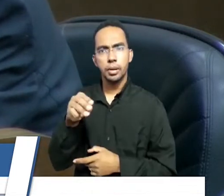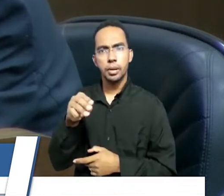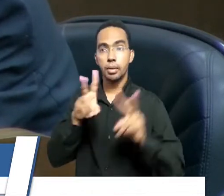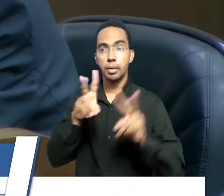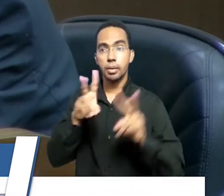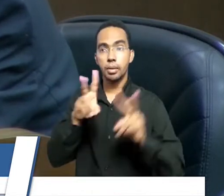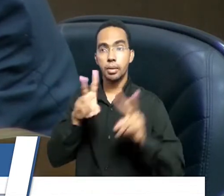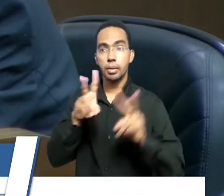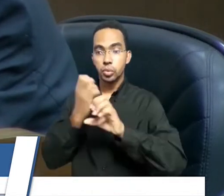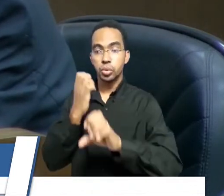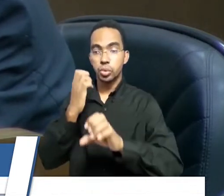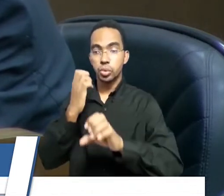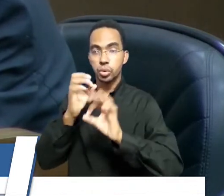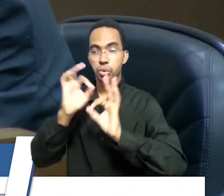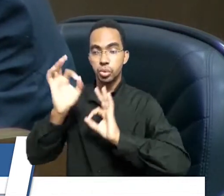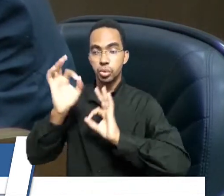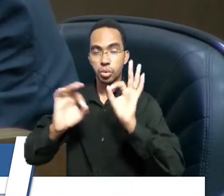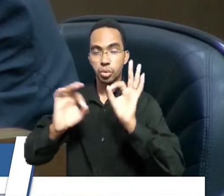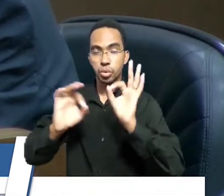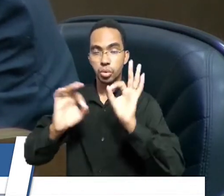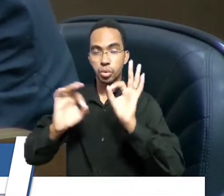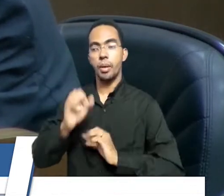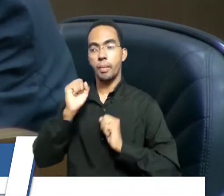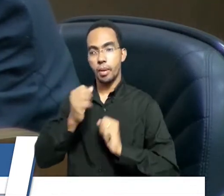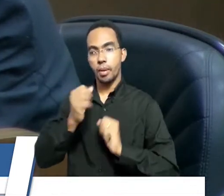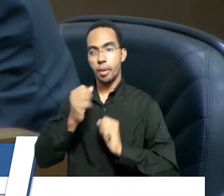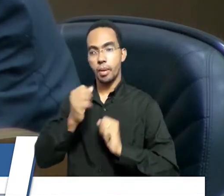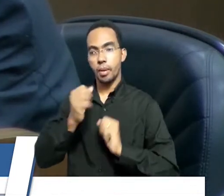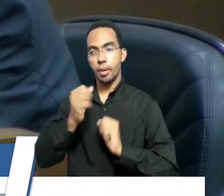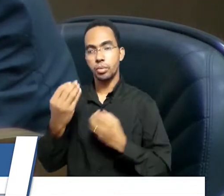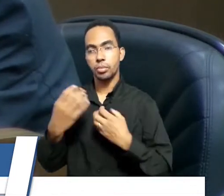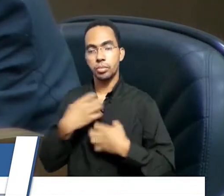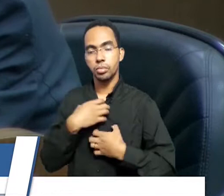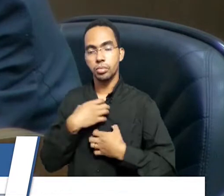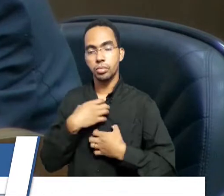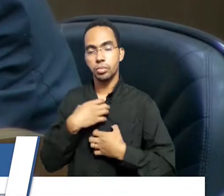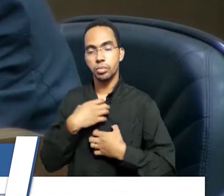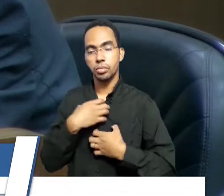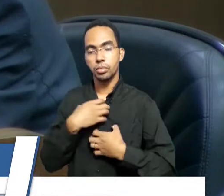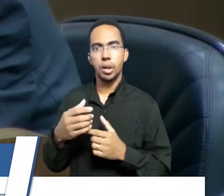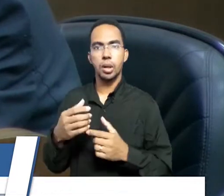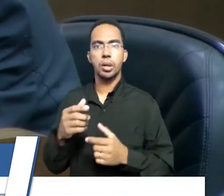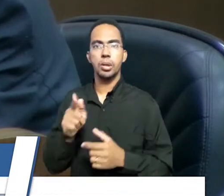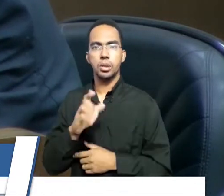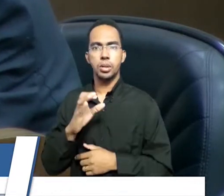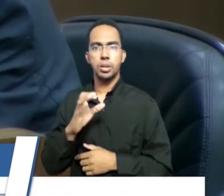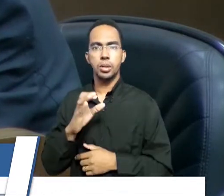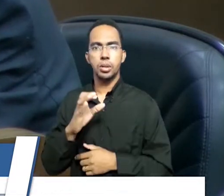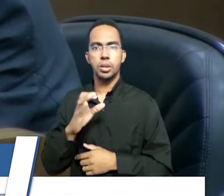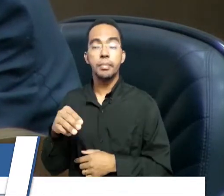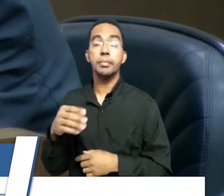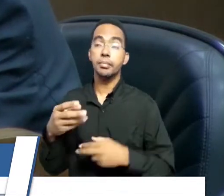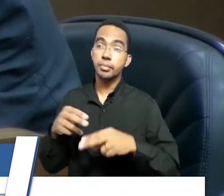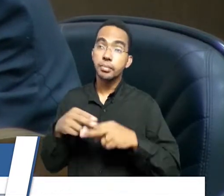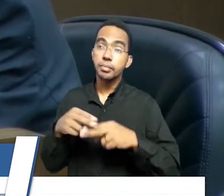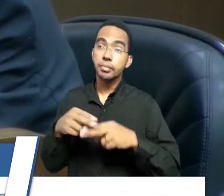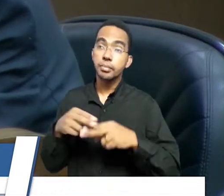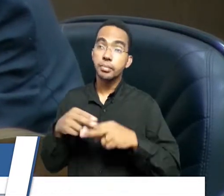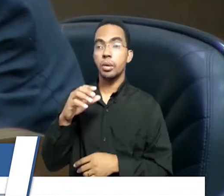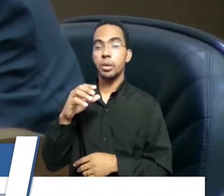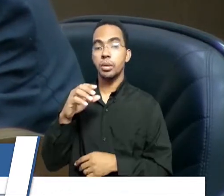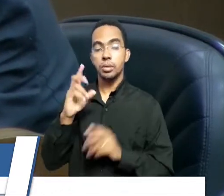Guarda, melhorar as condições de trabalho dos guardas que tem ali. Então, a Guarda sempre foi